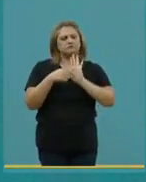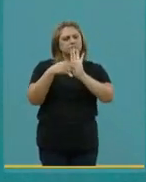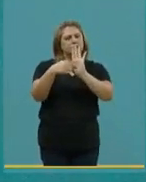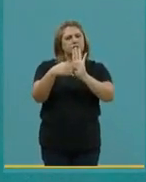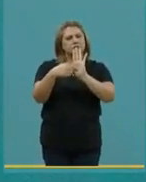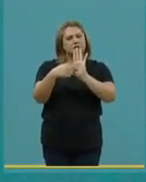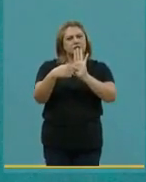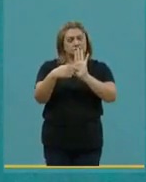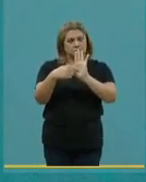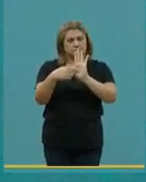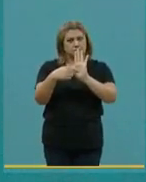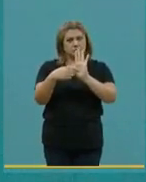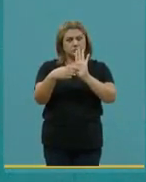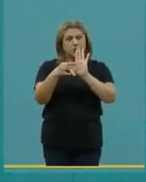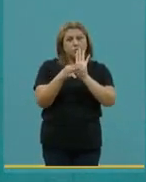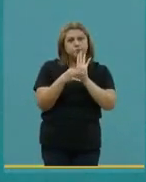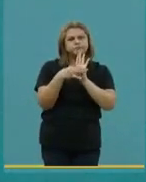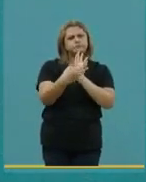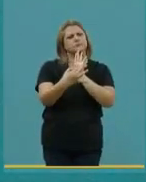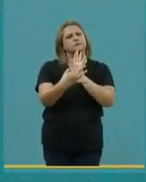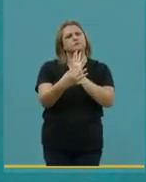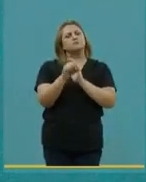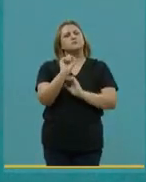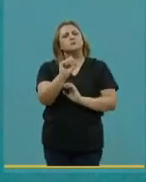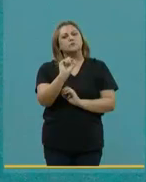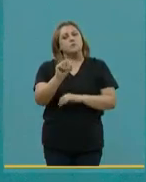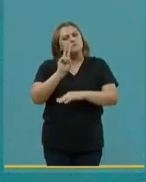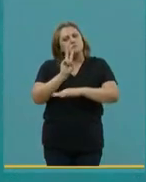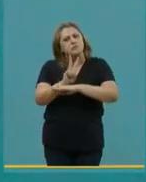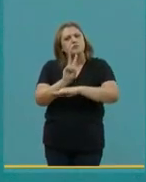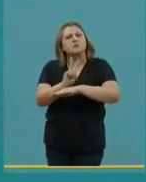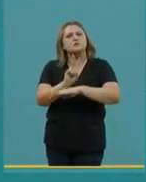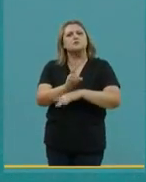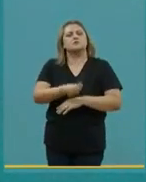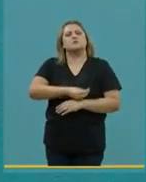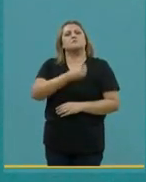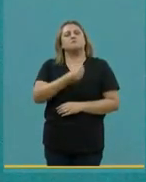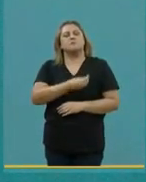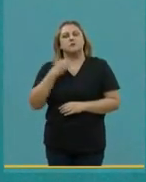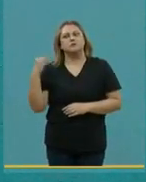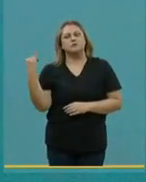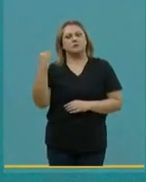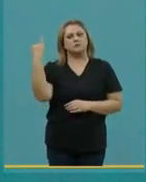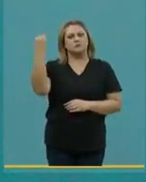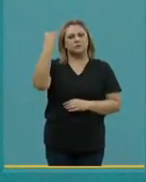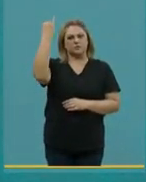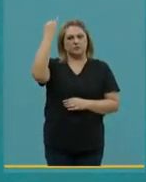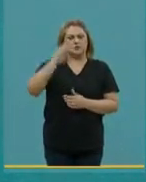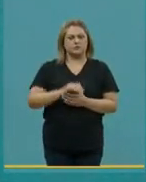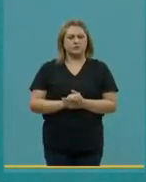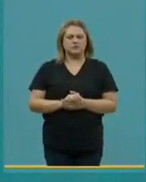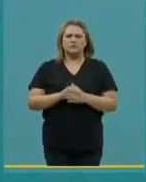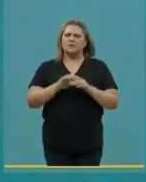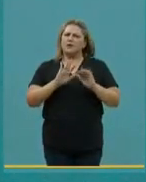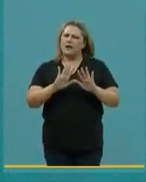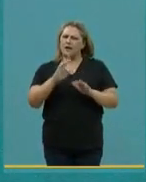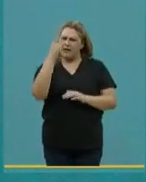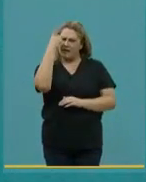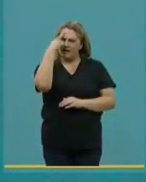na defesa e na integralidade da vida a cor é a vida do nascituro